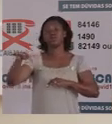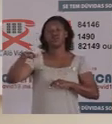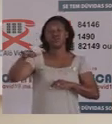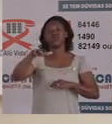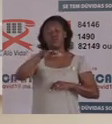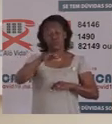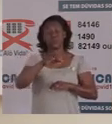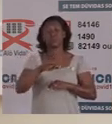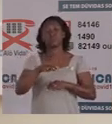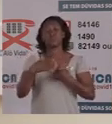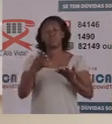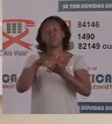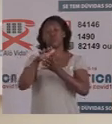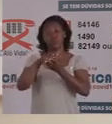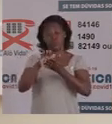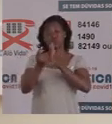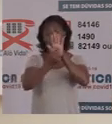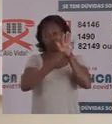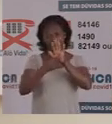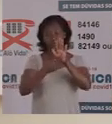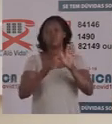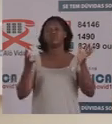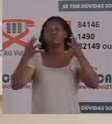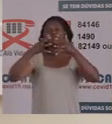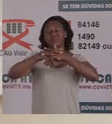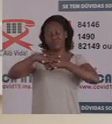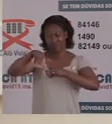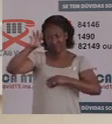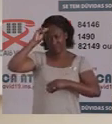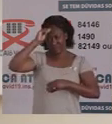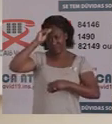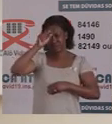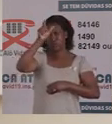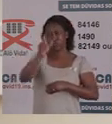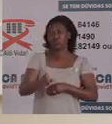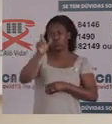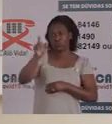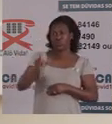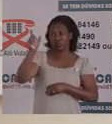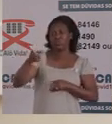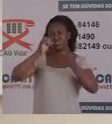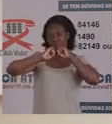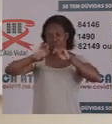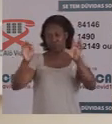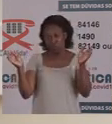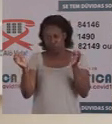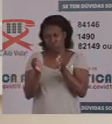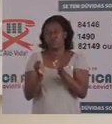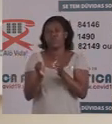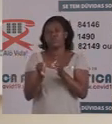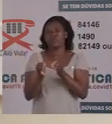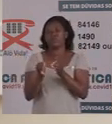fique mais claro. É um gráfico com menos informação que os outros, portanto, fica mais